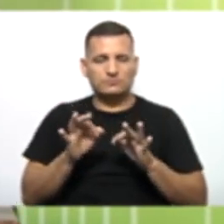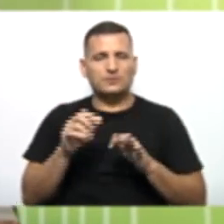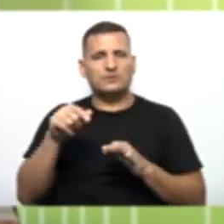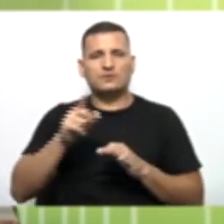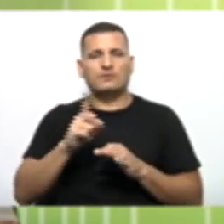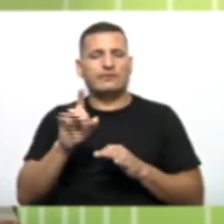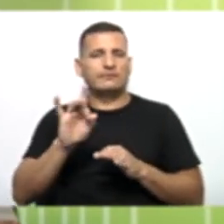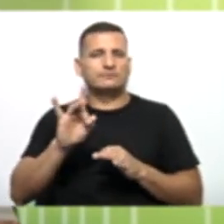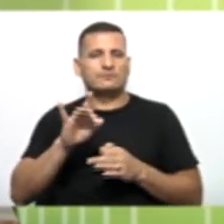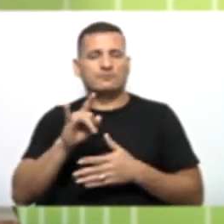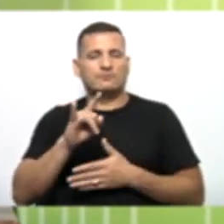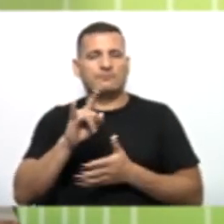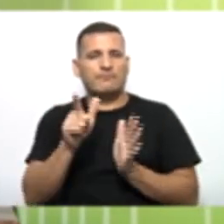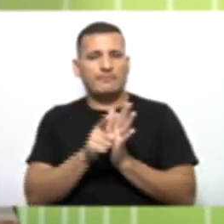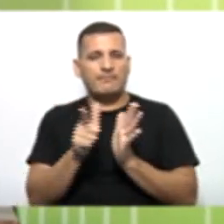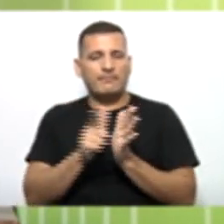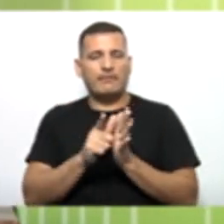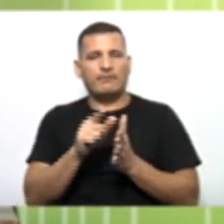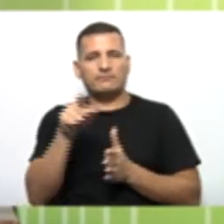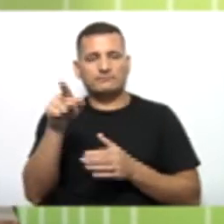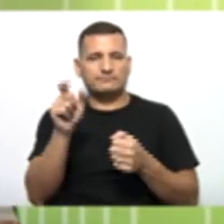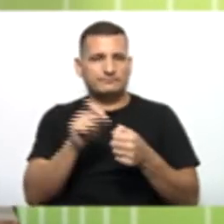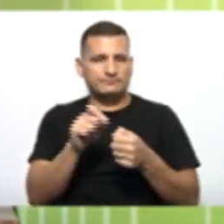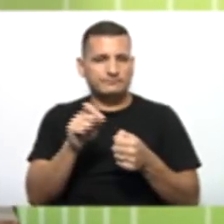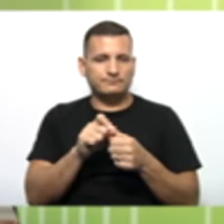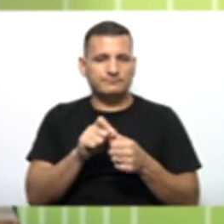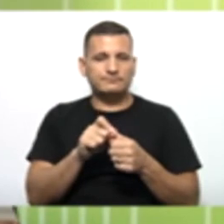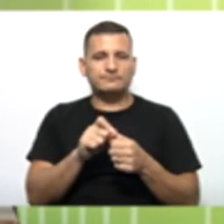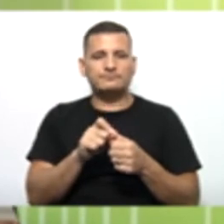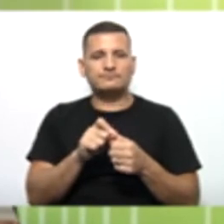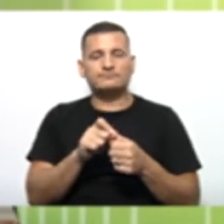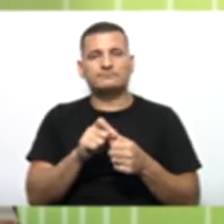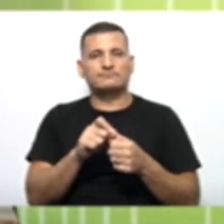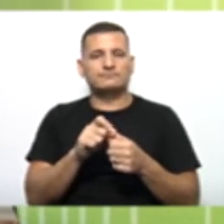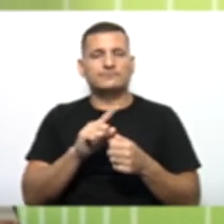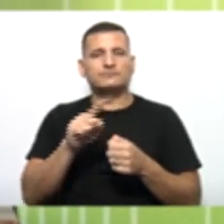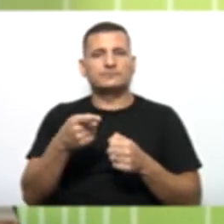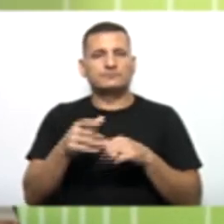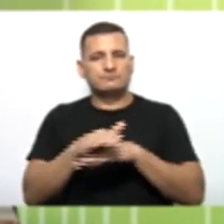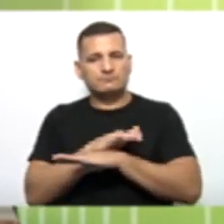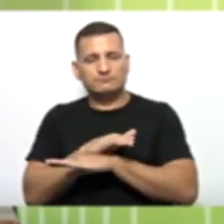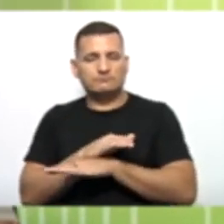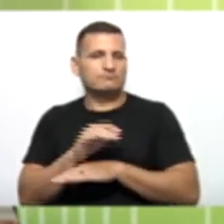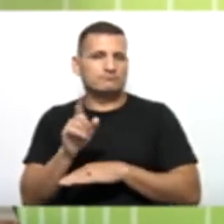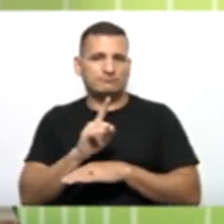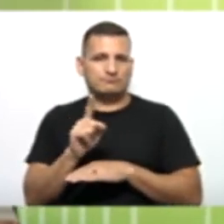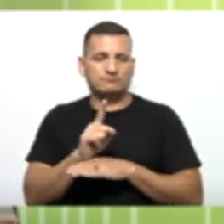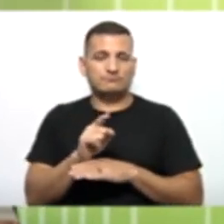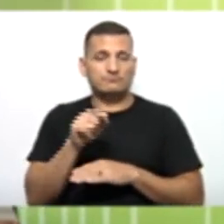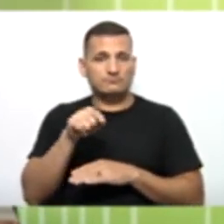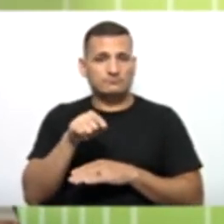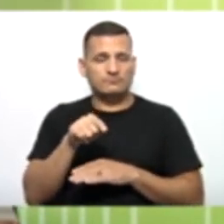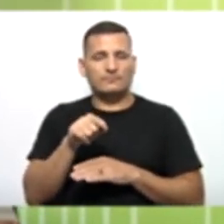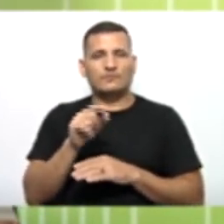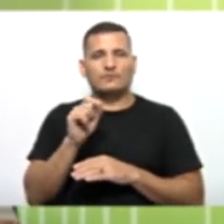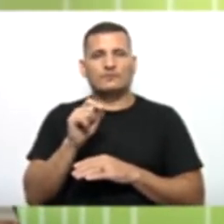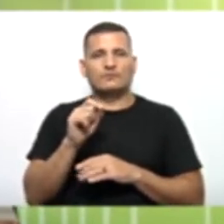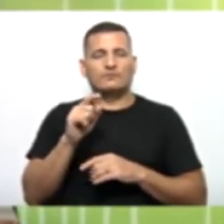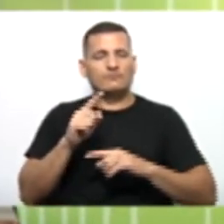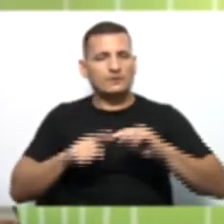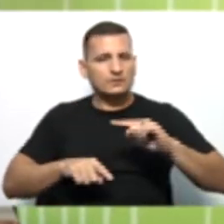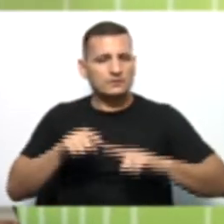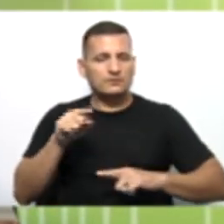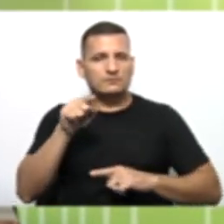um papel que você vai fazer e vai preencher e vai deixar guardado em uma gaveta. Ela serve como um instrumento para